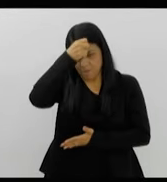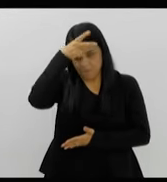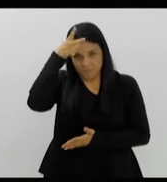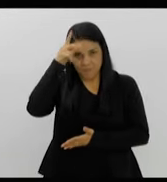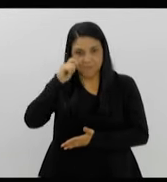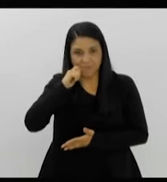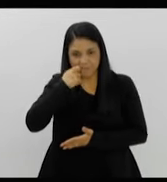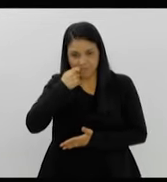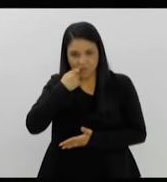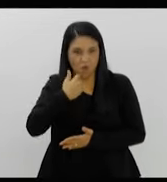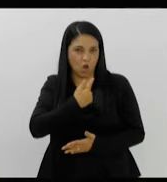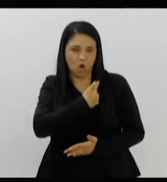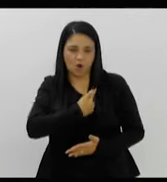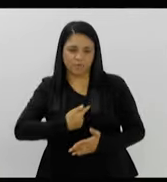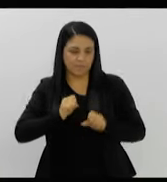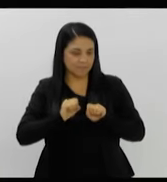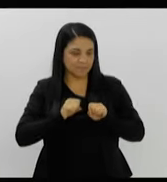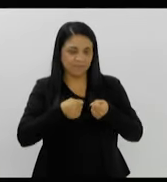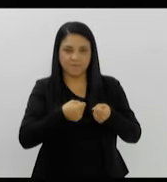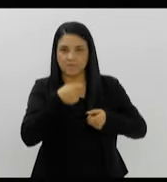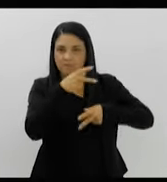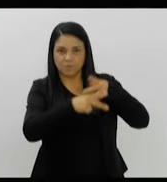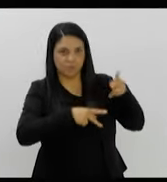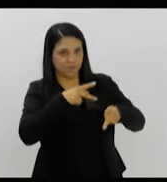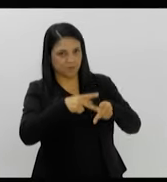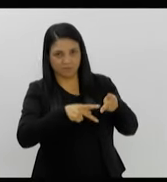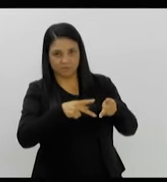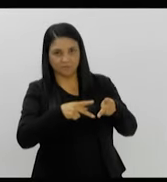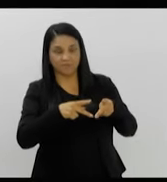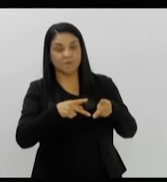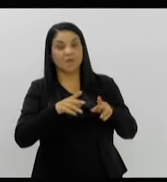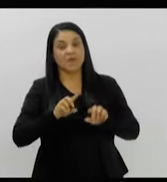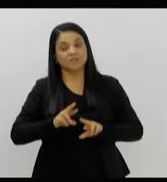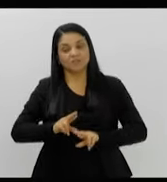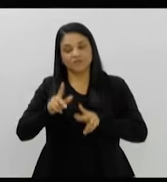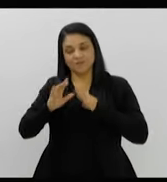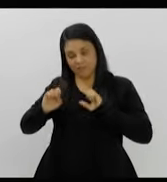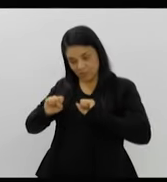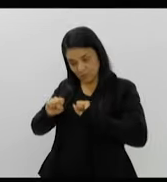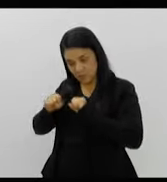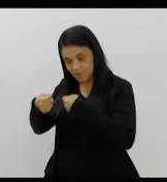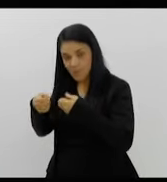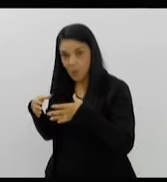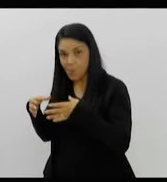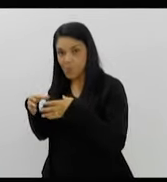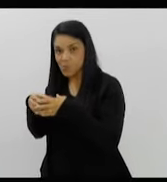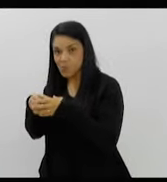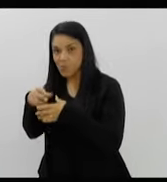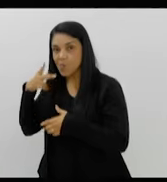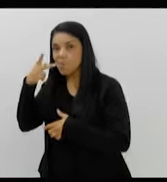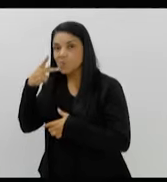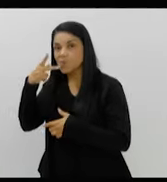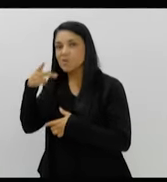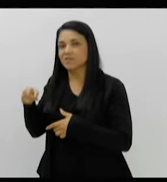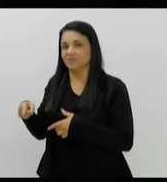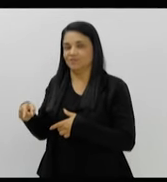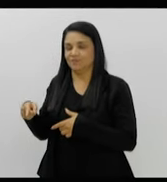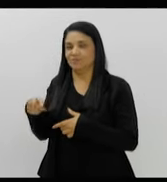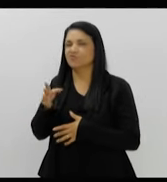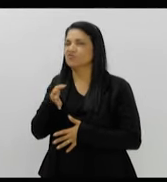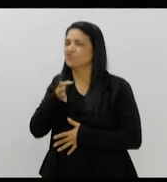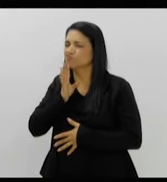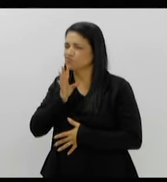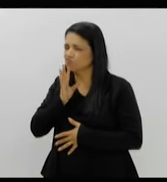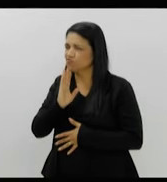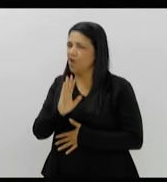governar em prol da sociedade mas para governar em prol de um grupo político que nós já